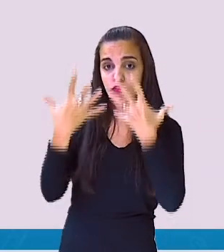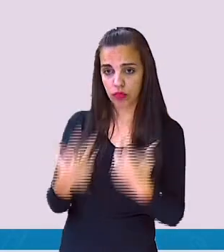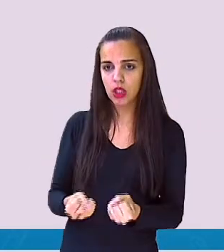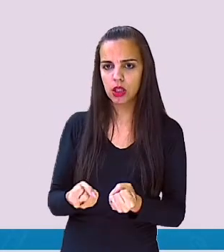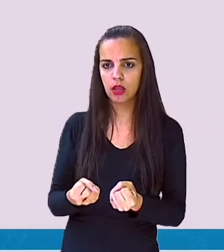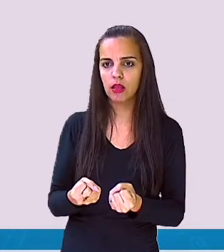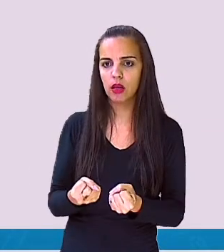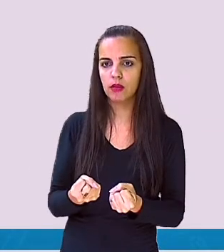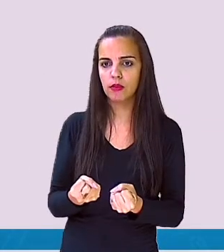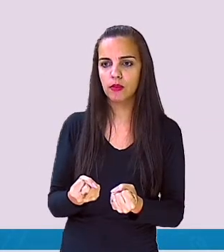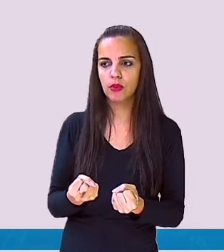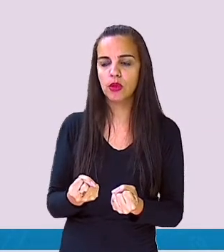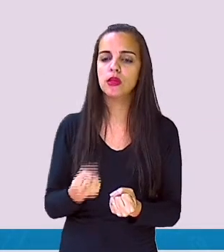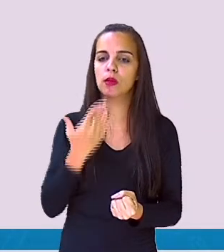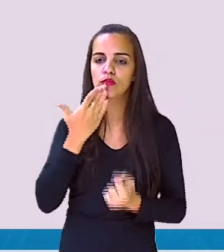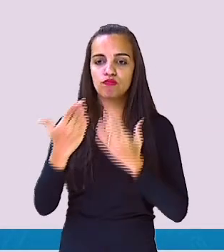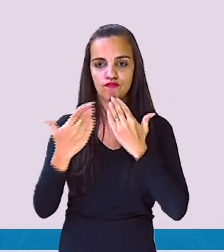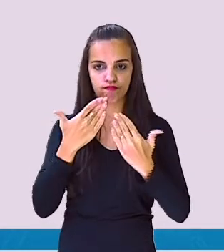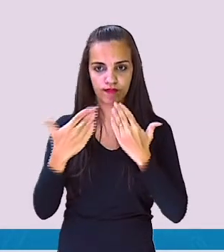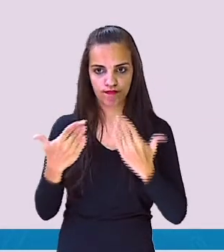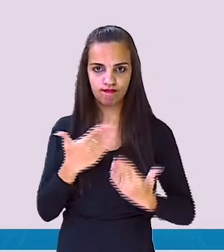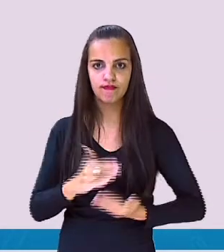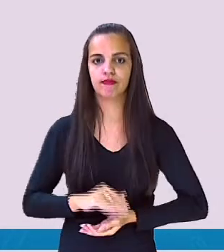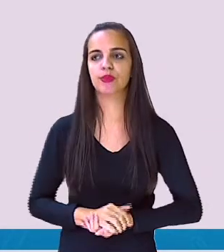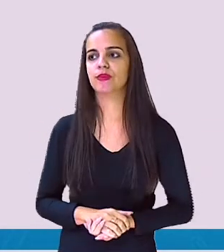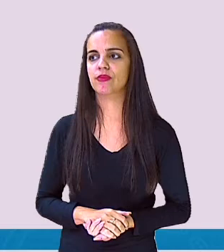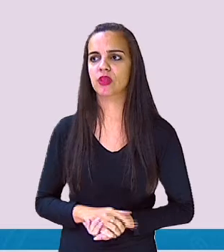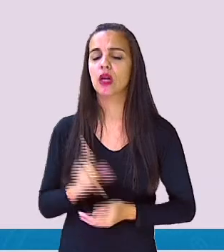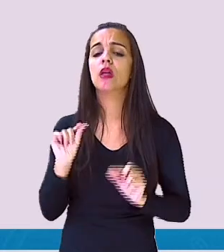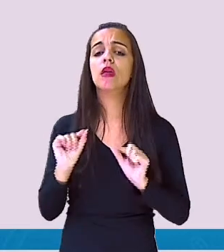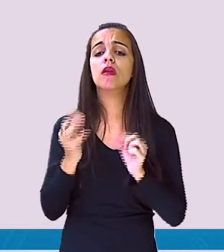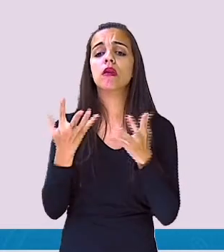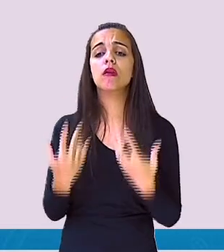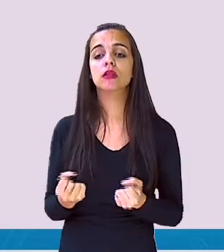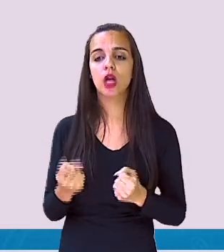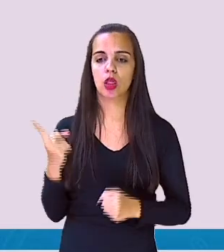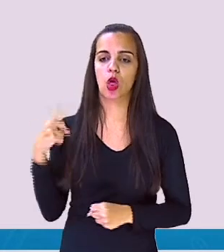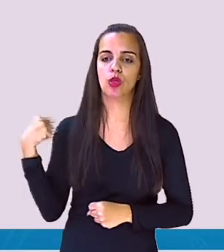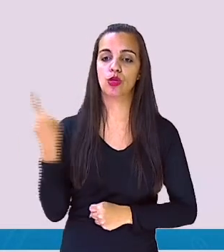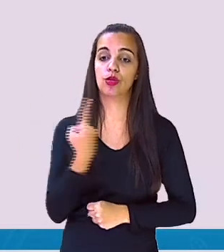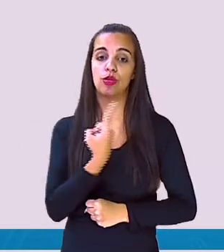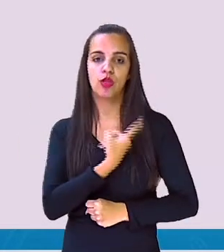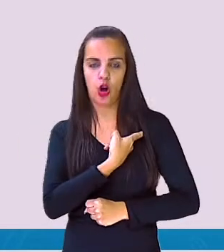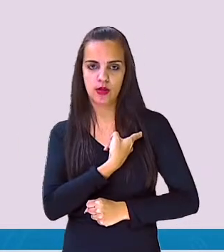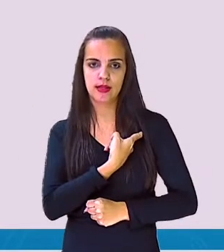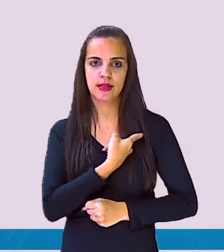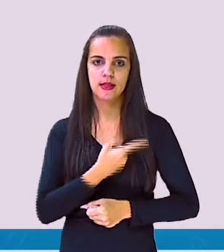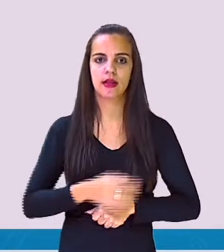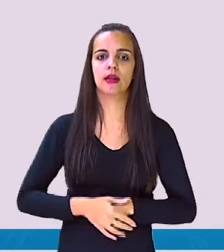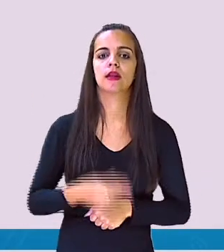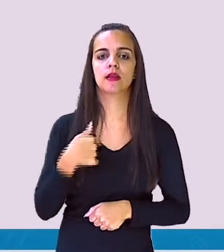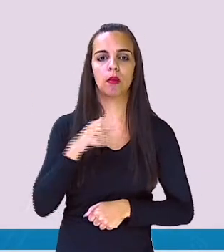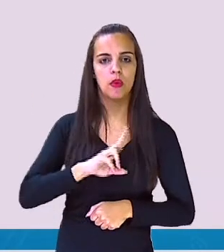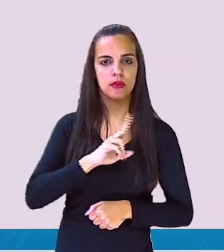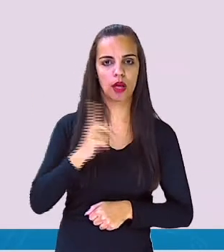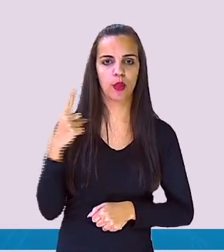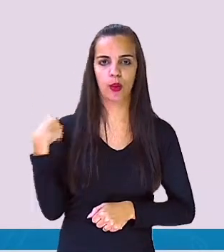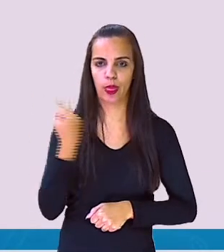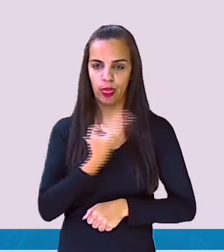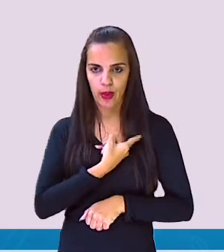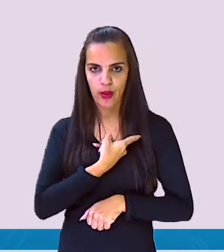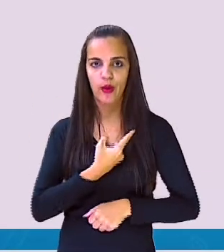encomendas. Quem aceitamos encomendas? Nós aceitamos encomendas. Então, aqui o nós está embutido, não é